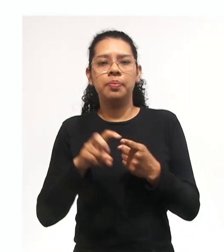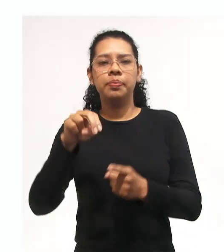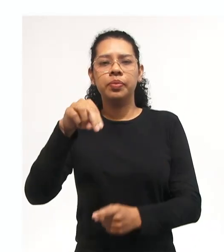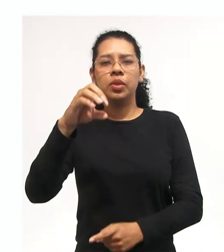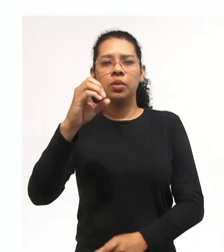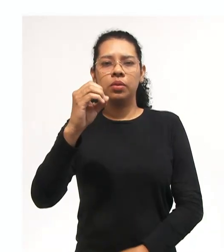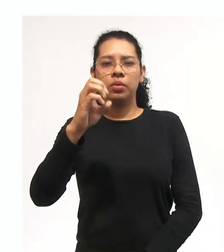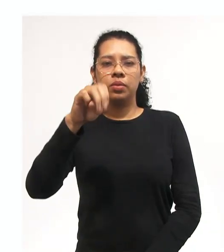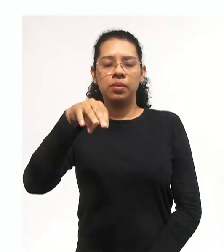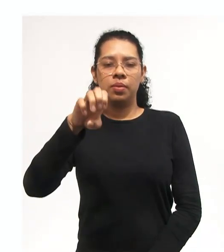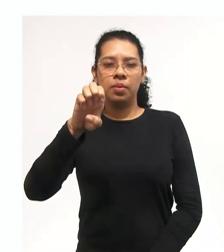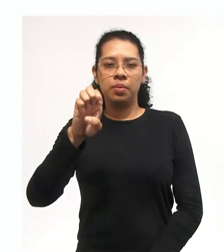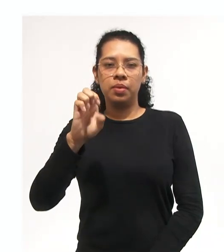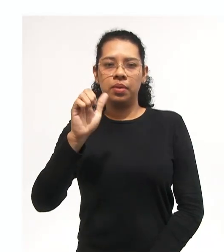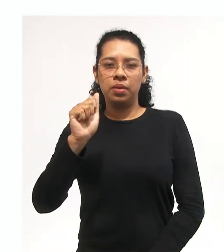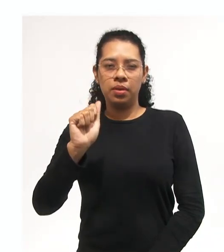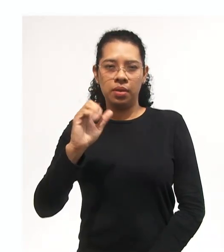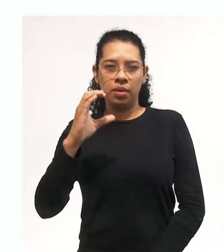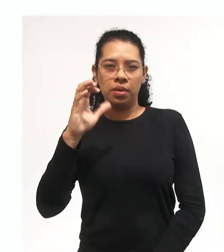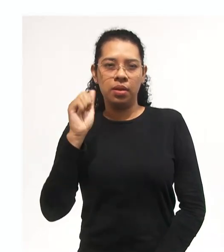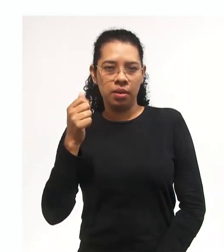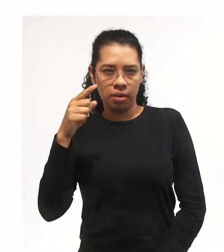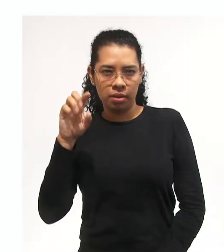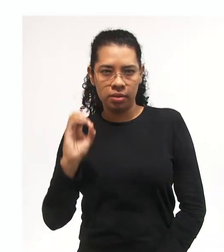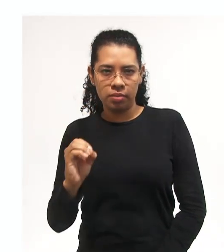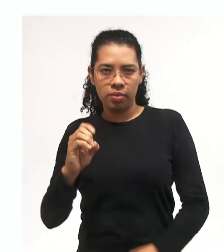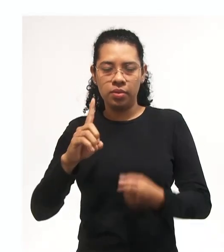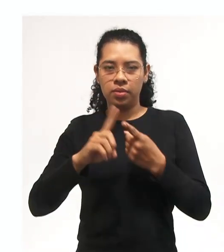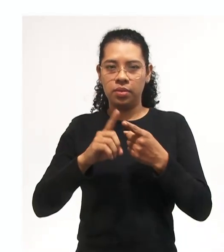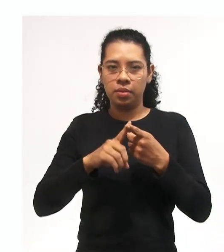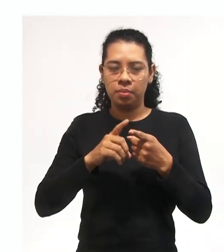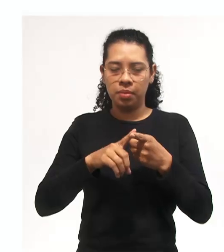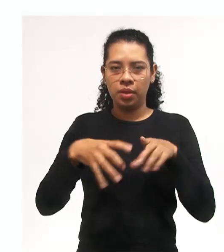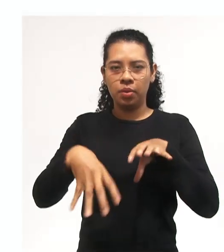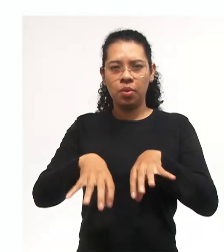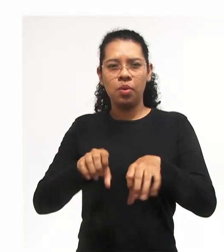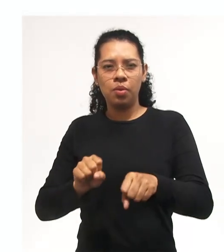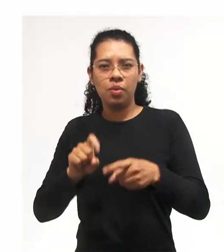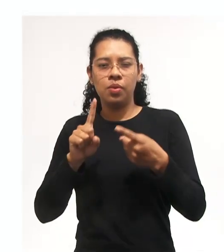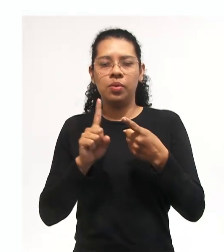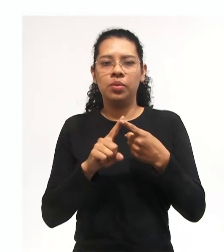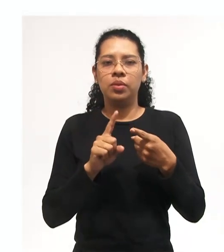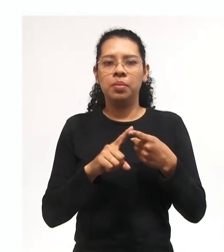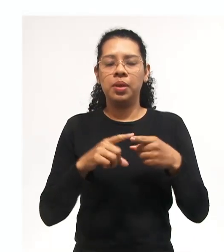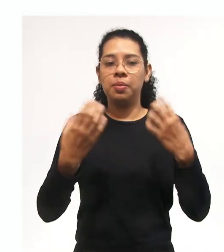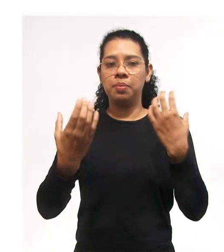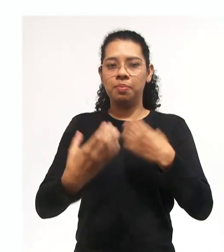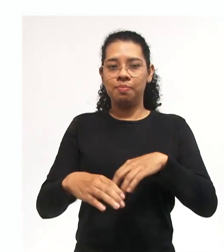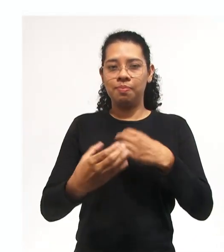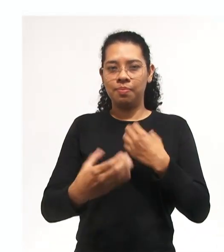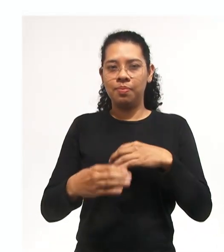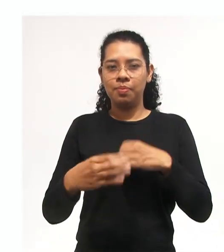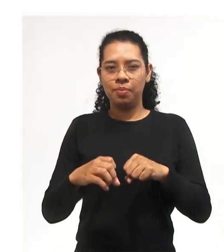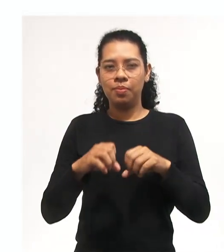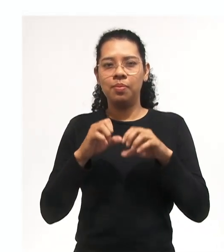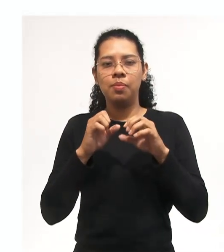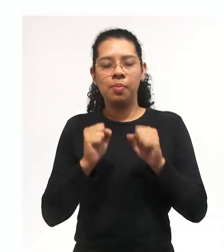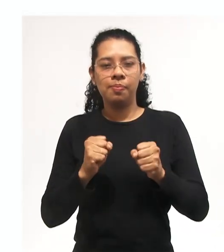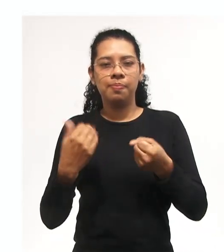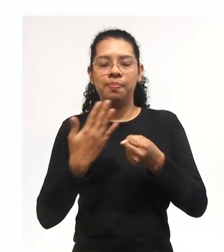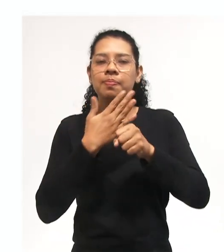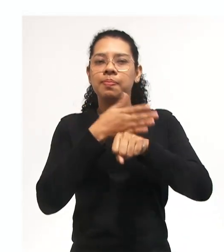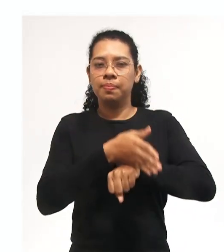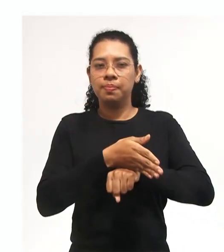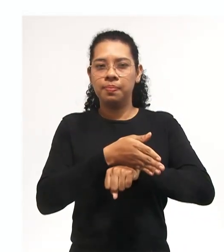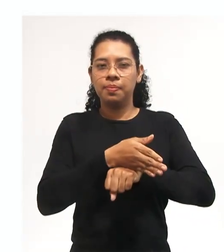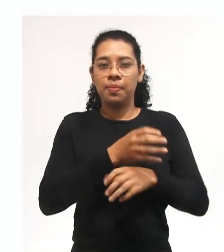em comissões, são os CDS, FGs, enfim, várias siglas. E também por meio